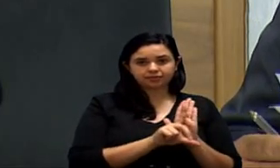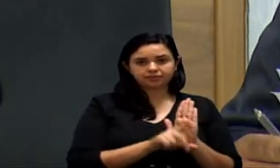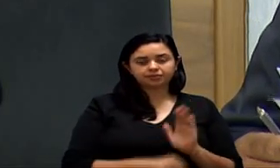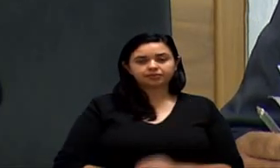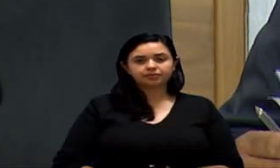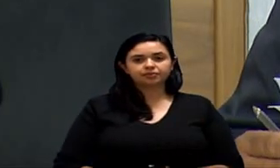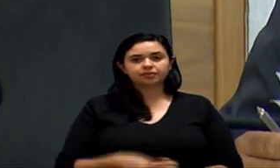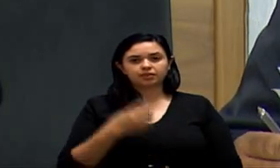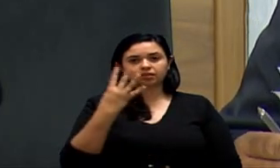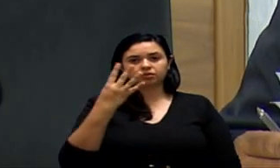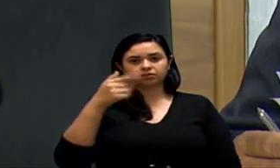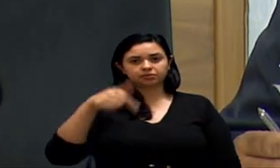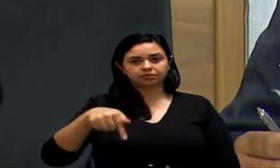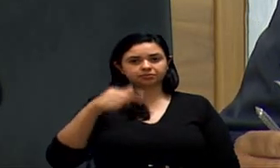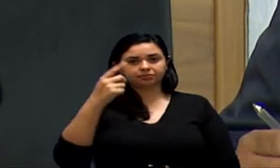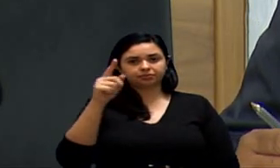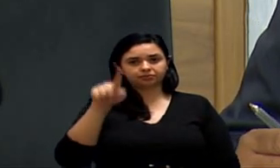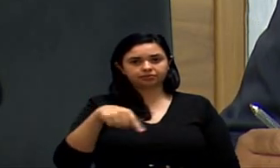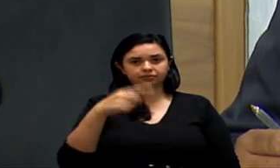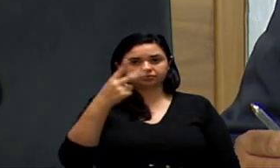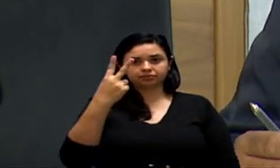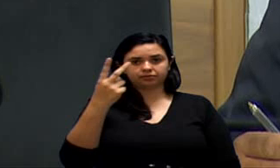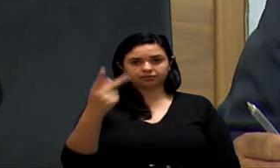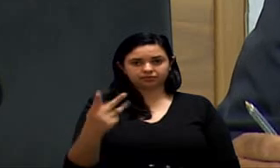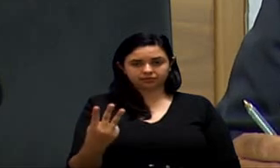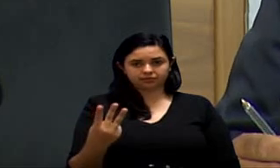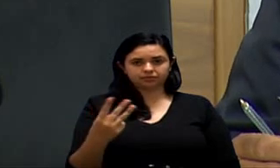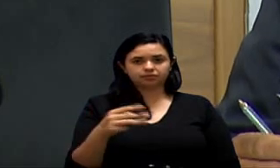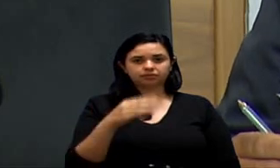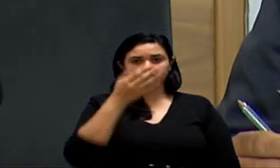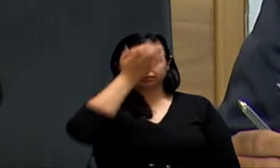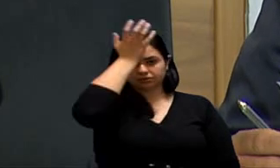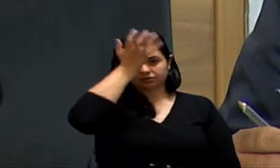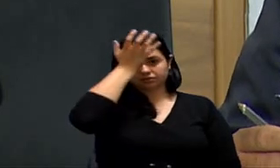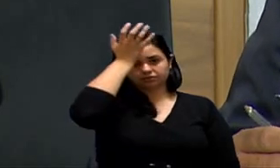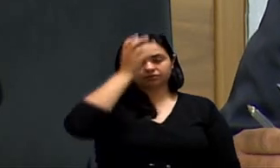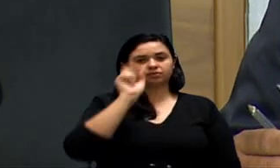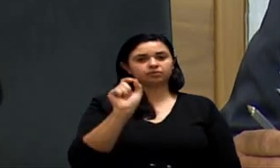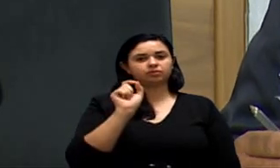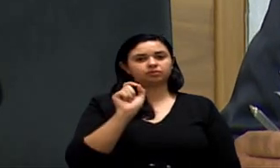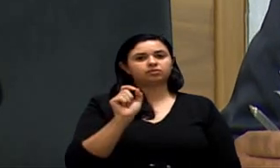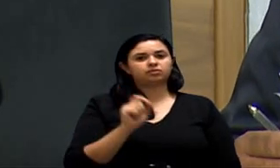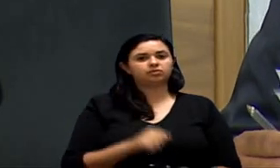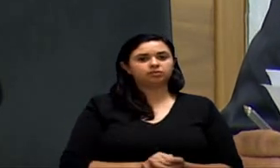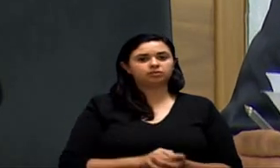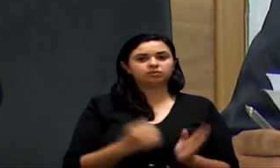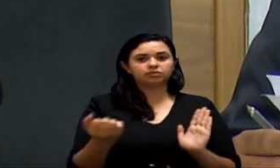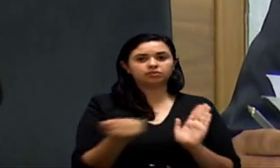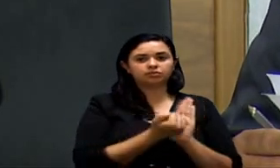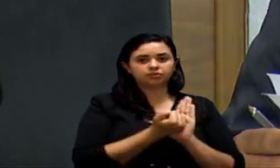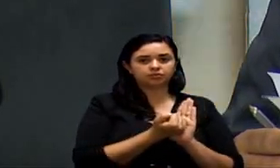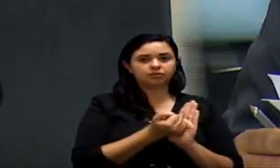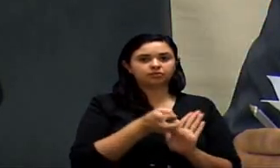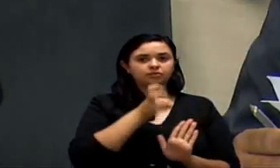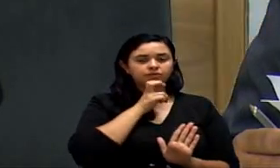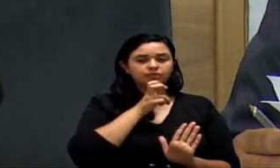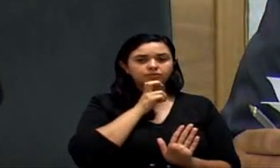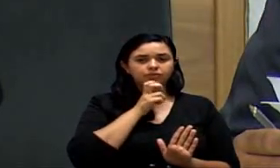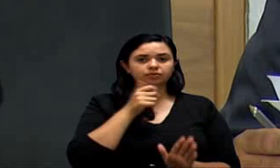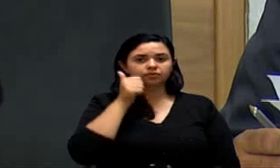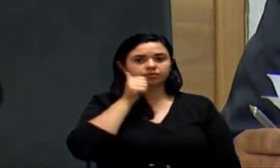legislativo 4723, do vereador Fábio Simoa. Dispõe sobre a concessão de título de cidadã, Sorocabana,